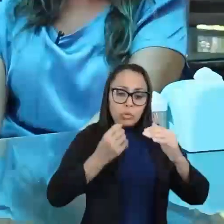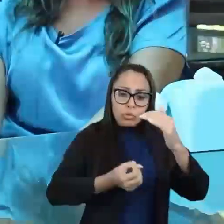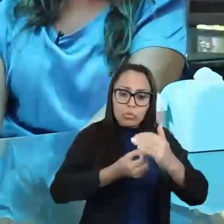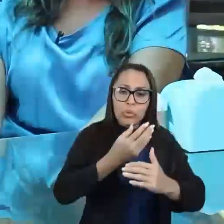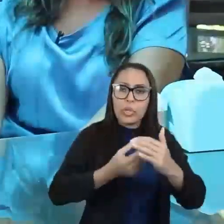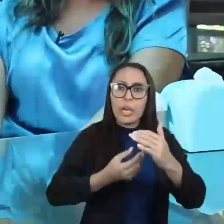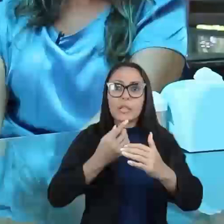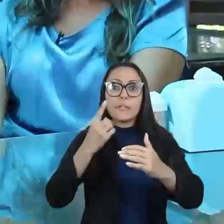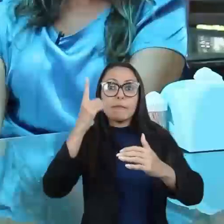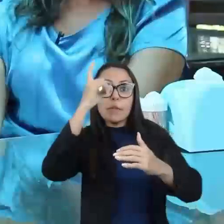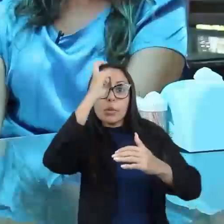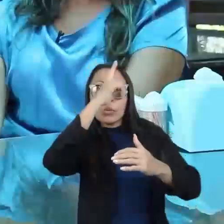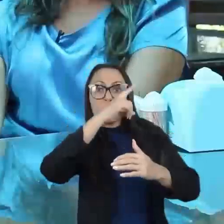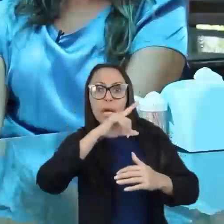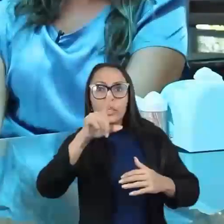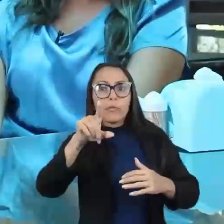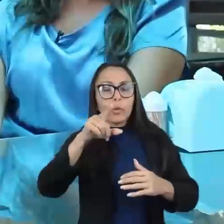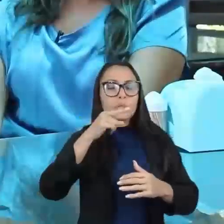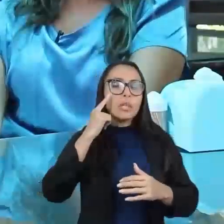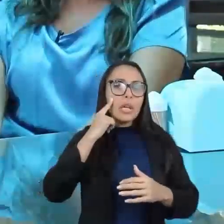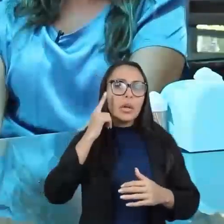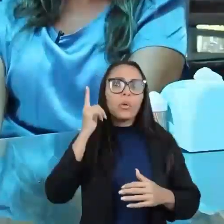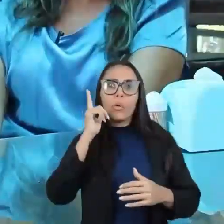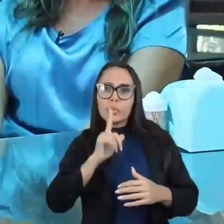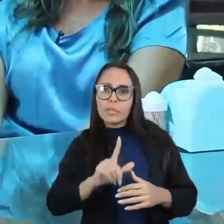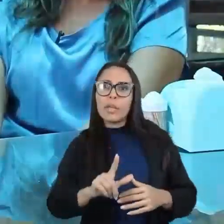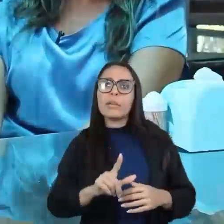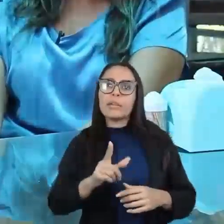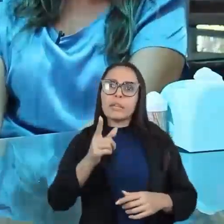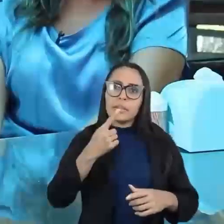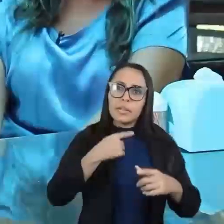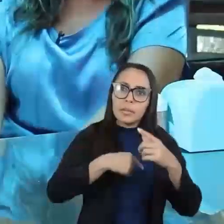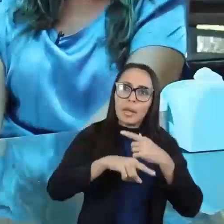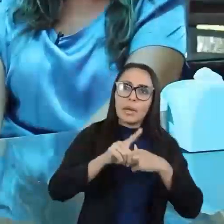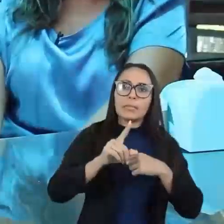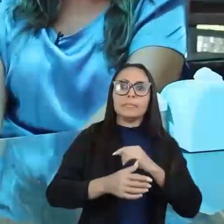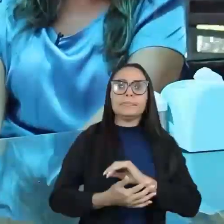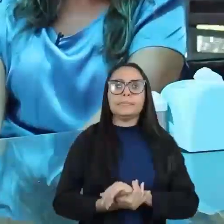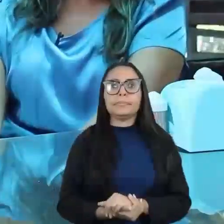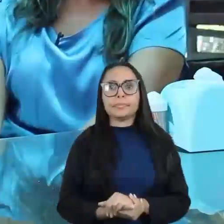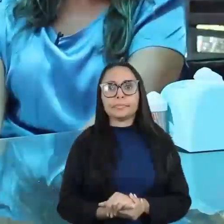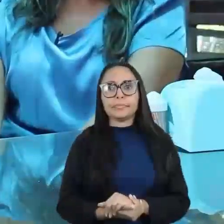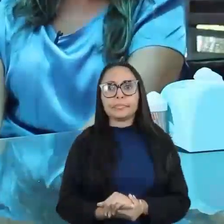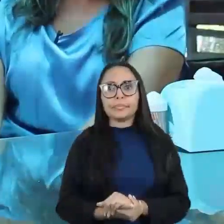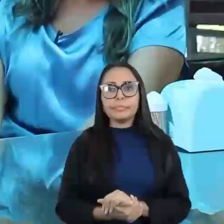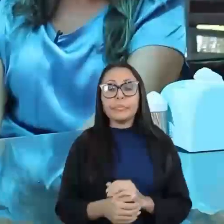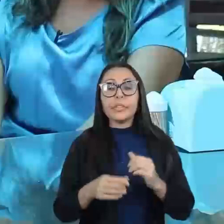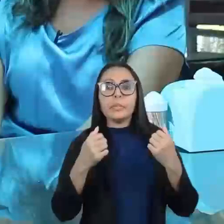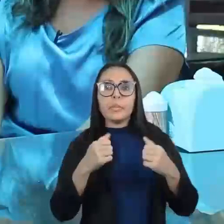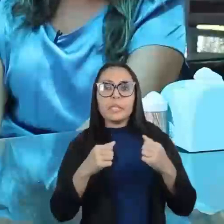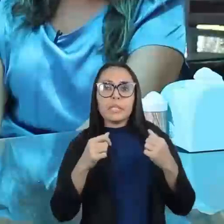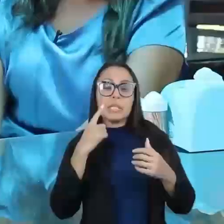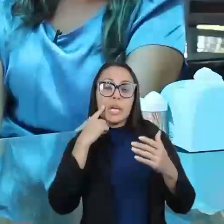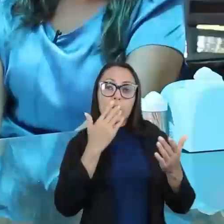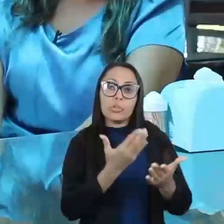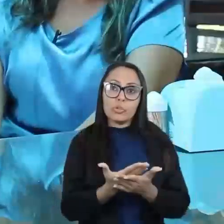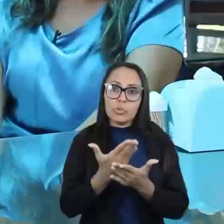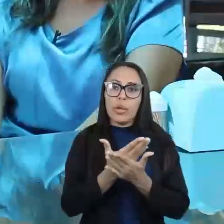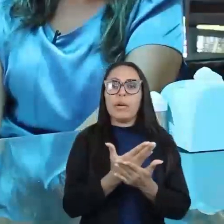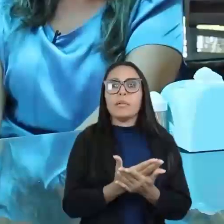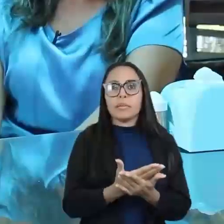uma dificuldade, você com certeza você vai passar. Mas para isso, você tem que se especializar cada vez